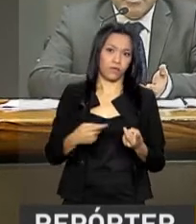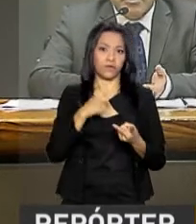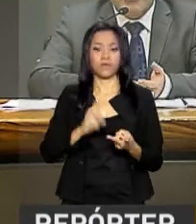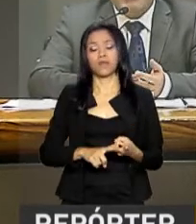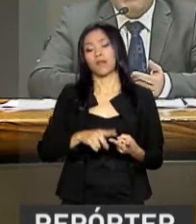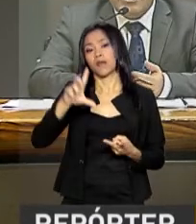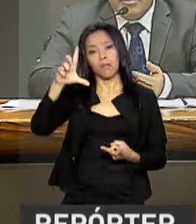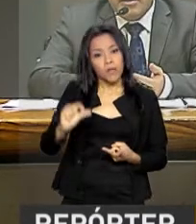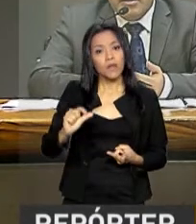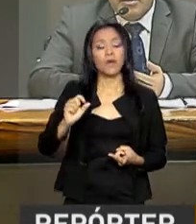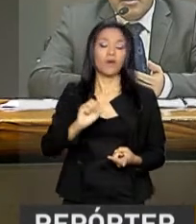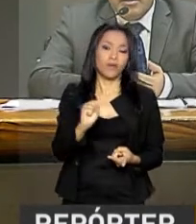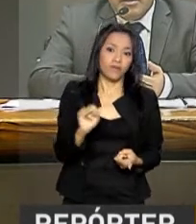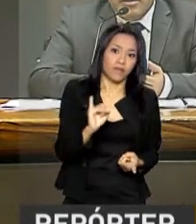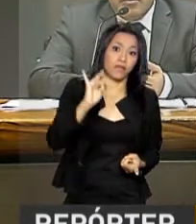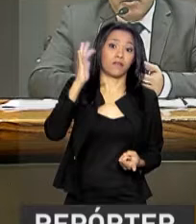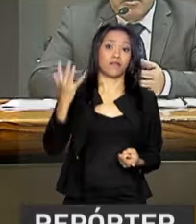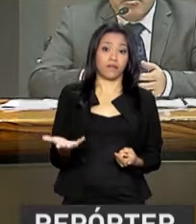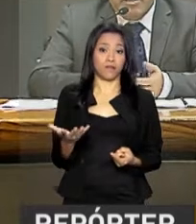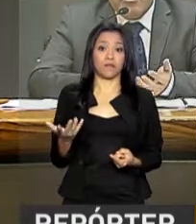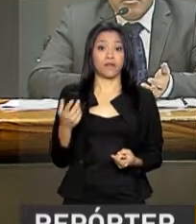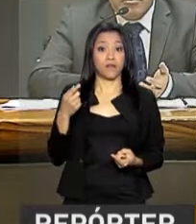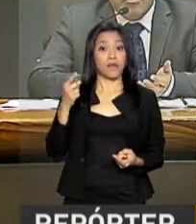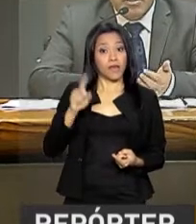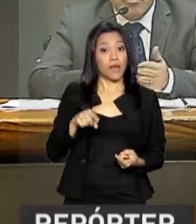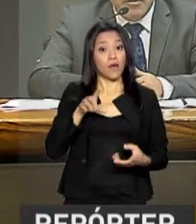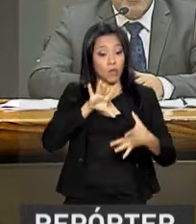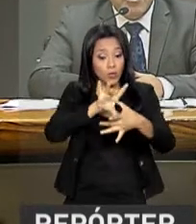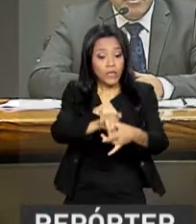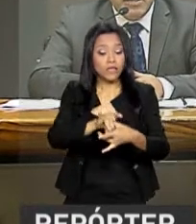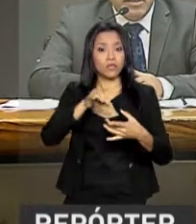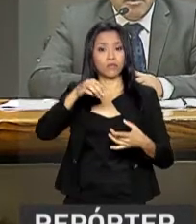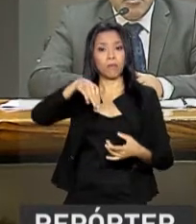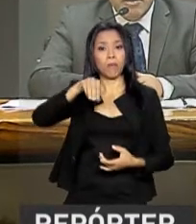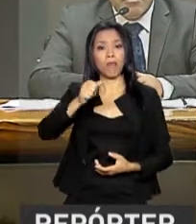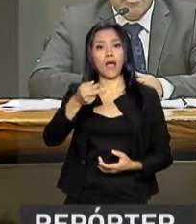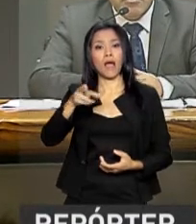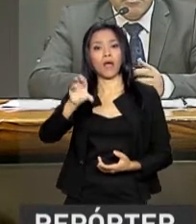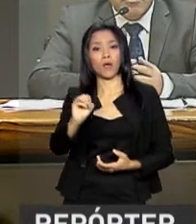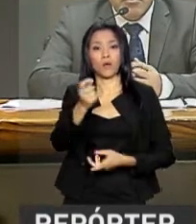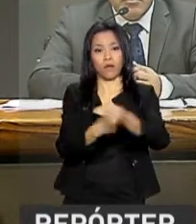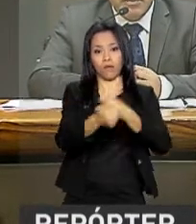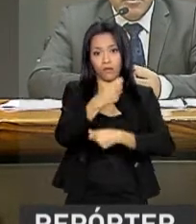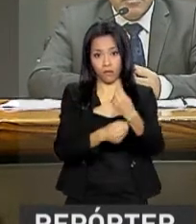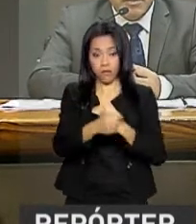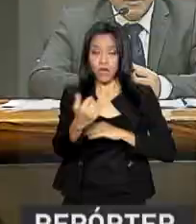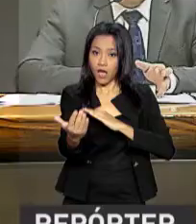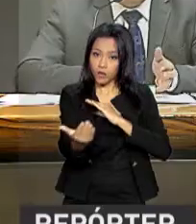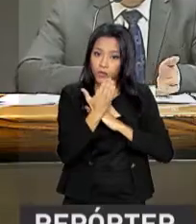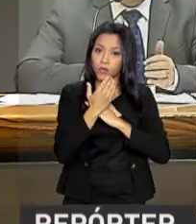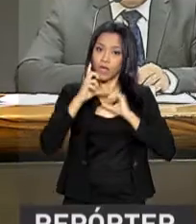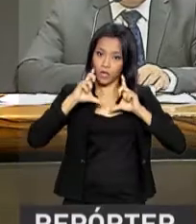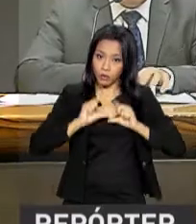menor inflação é é um ambiente macroeconômico que contribui diretamente para a redução do curso da dívida